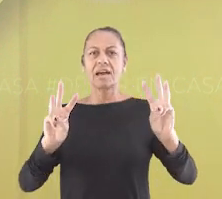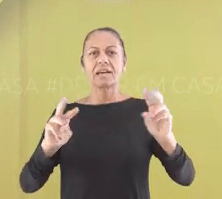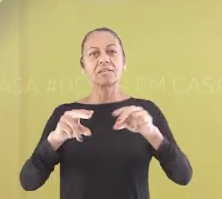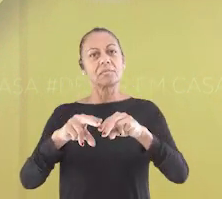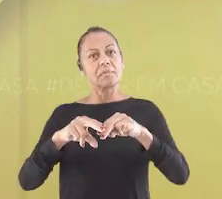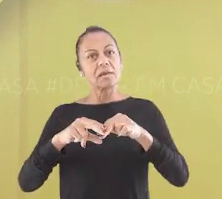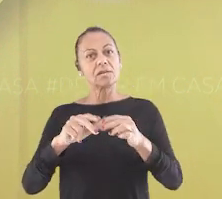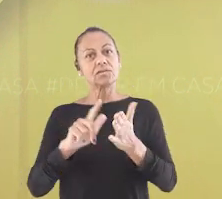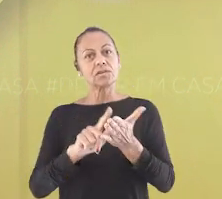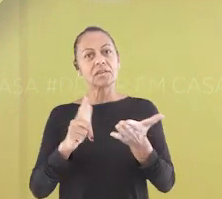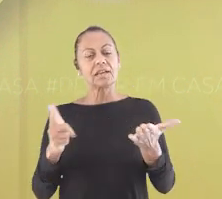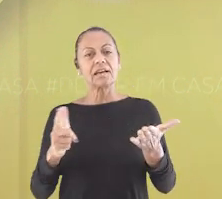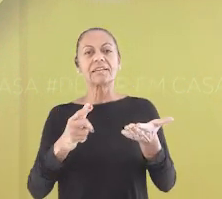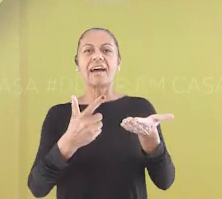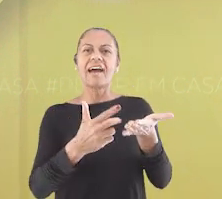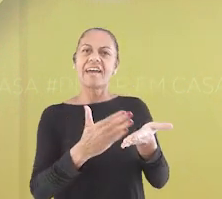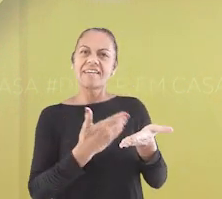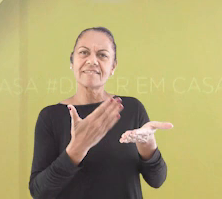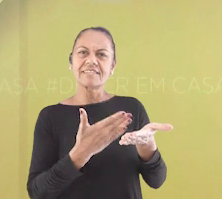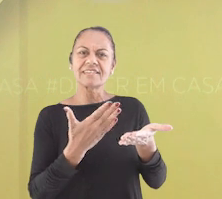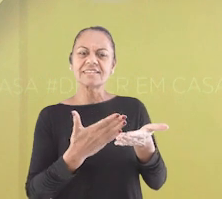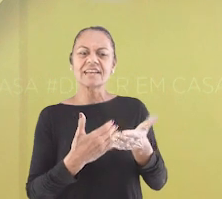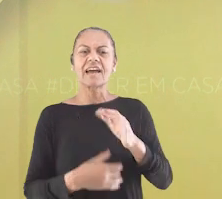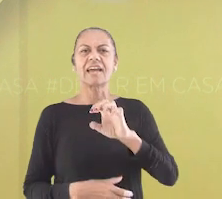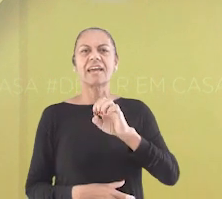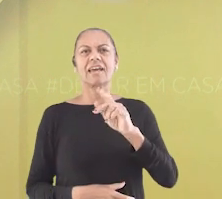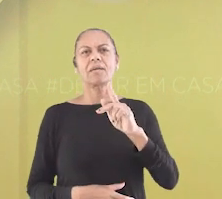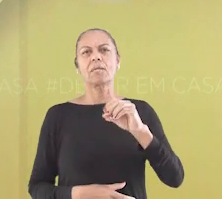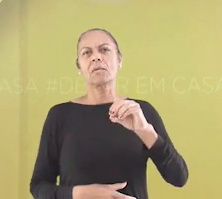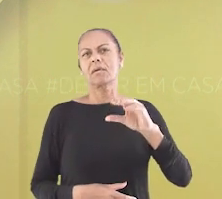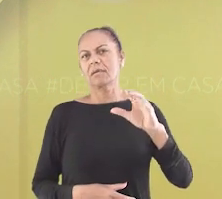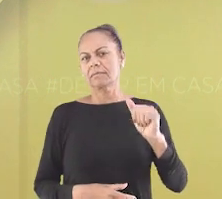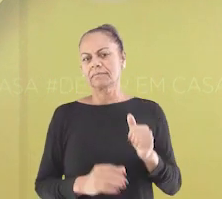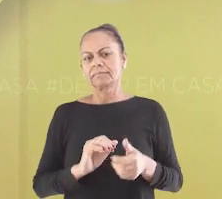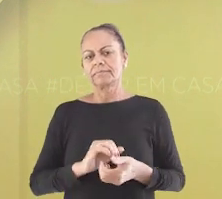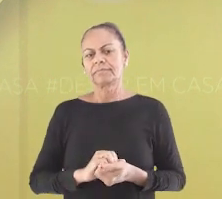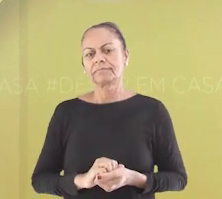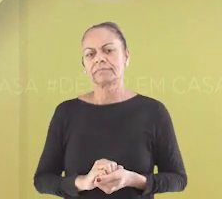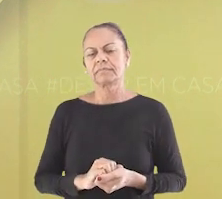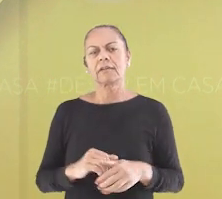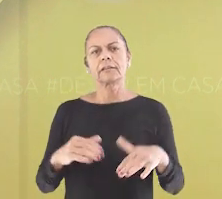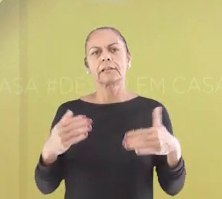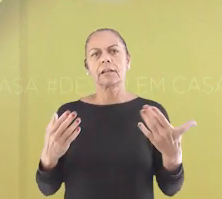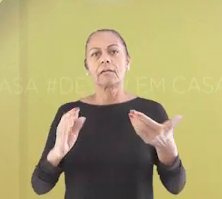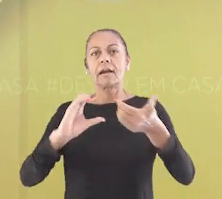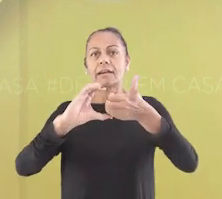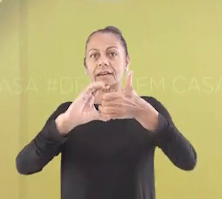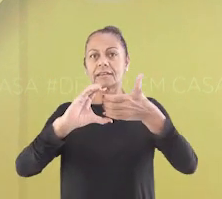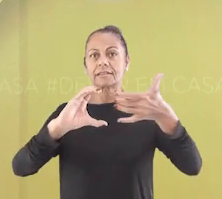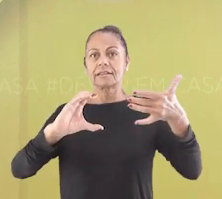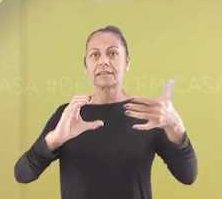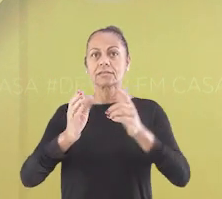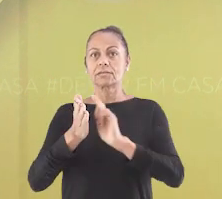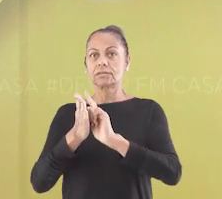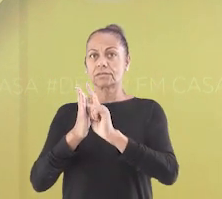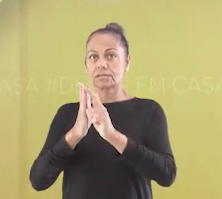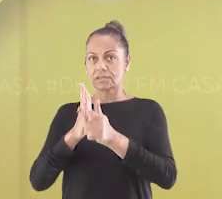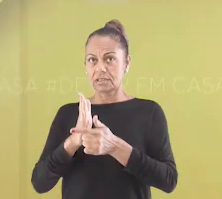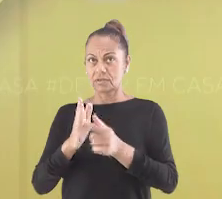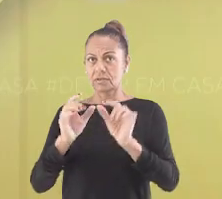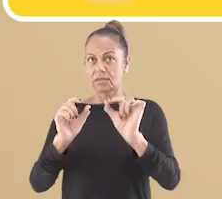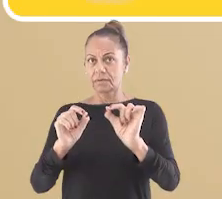do texto original publicado pela revista Época. Vamos analisar cada trecho a partir das características do